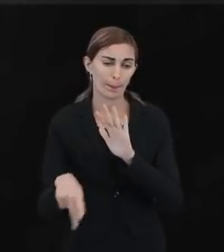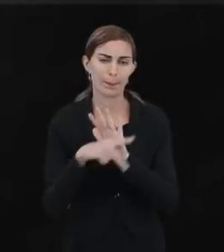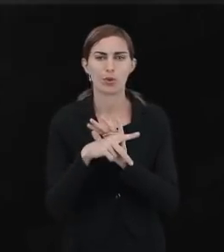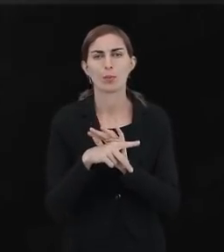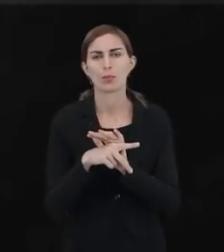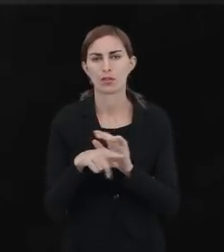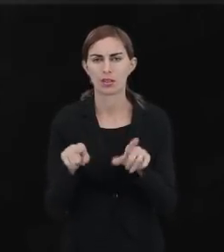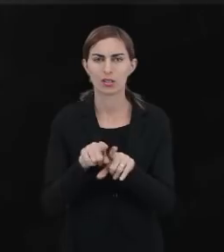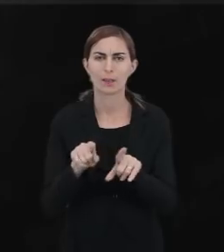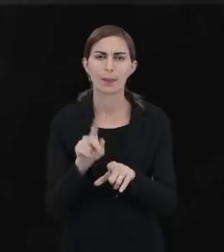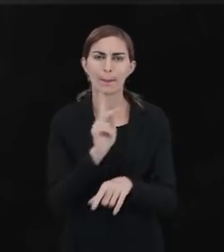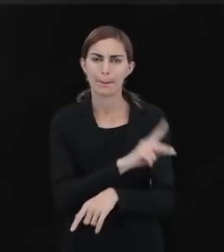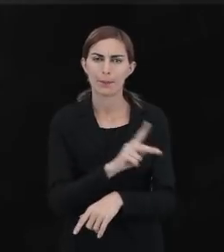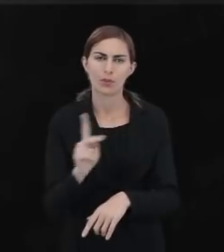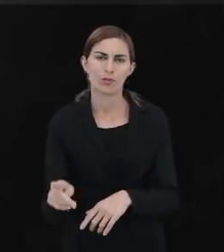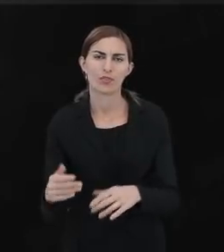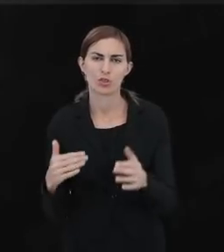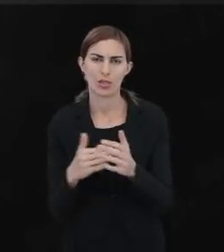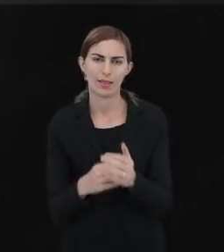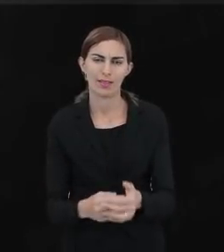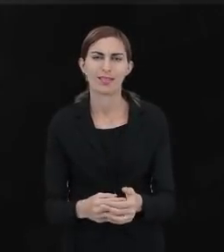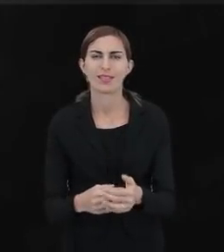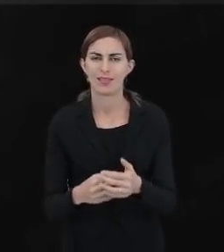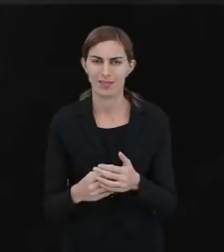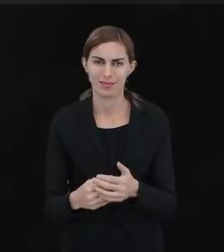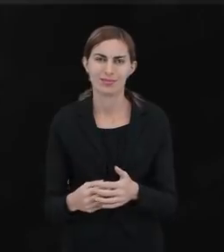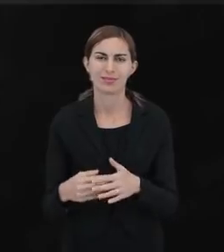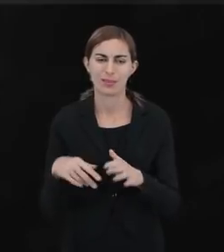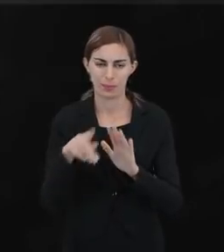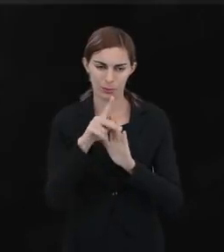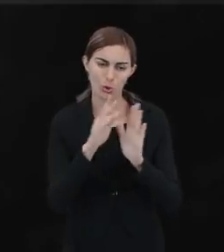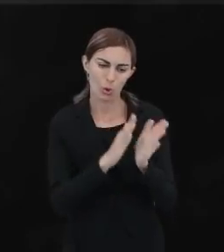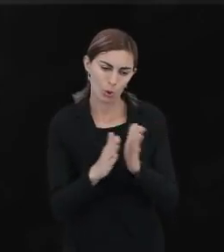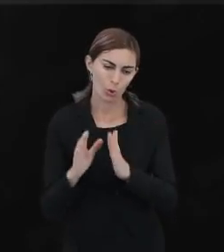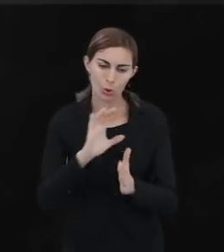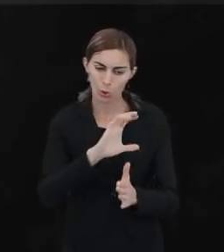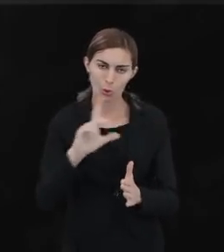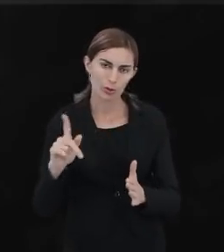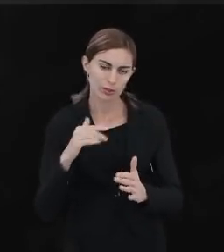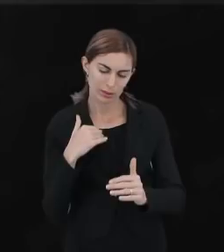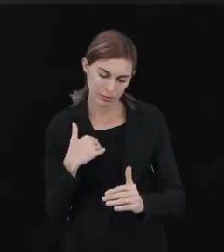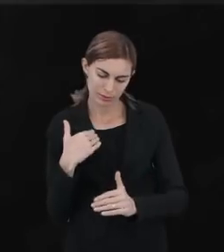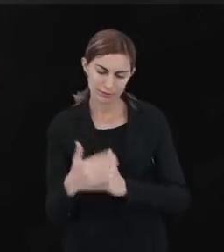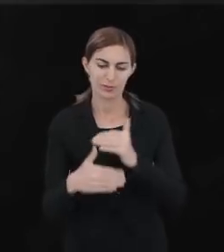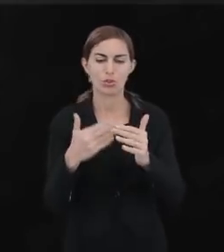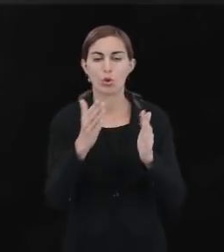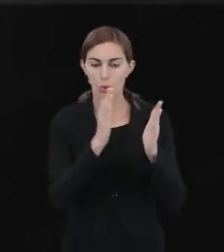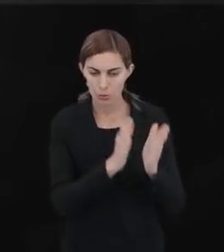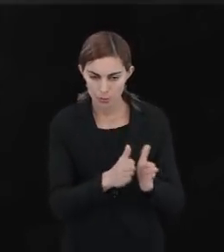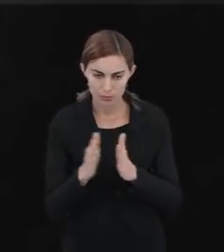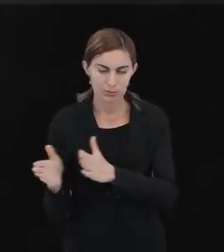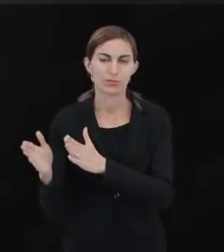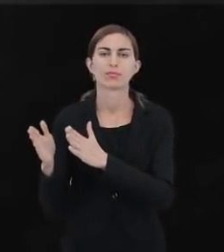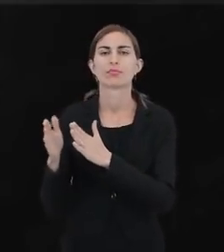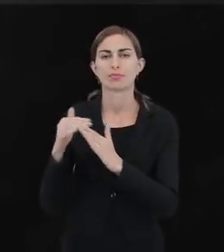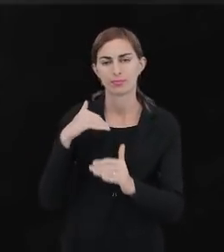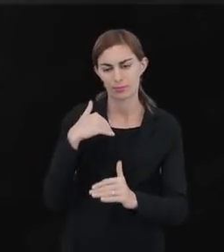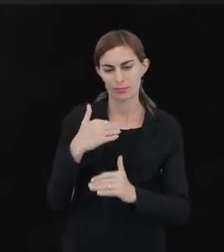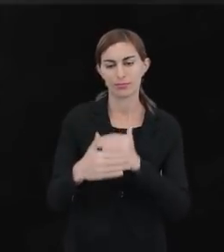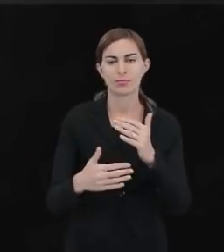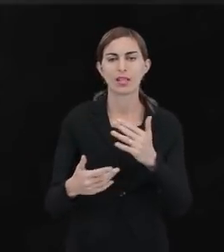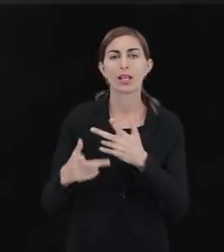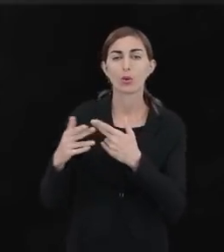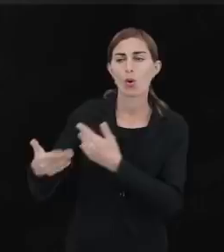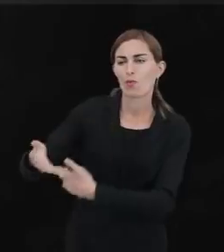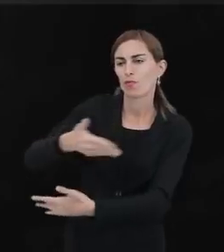na coordenação de se dissipar e desse processo é de organização porque aí é o